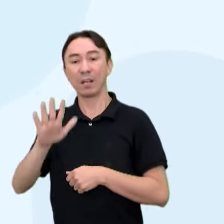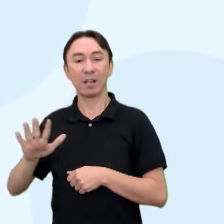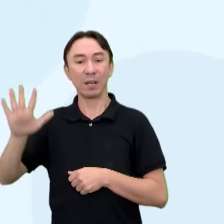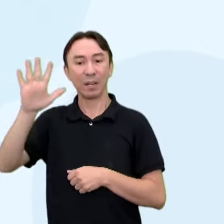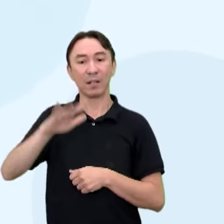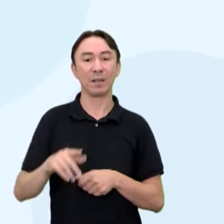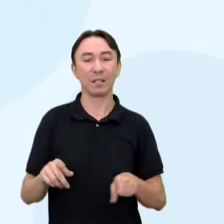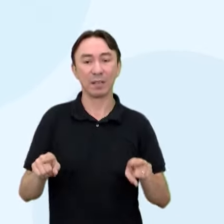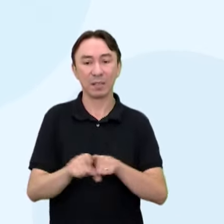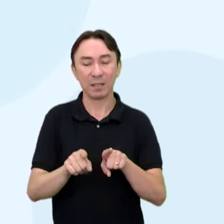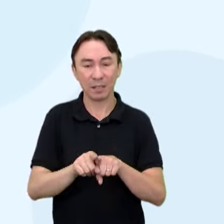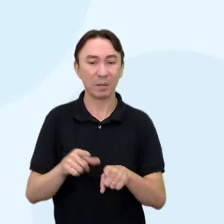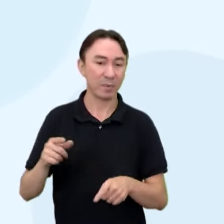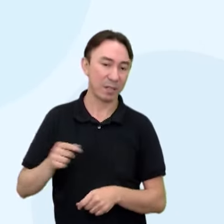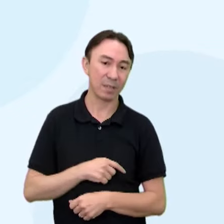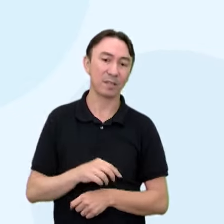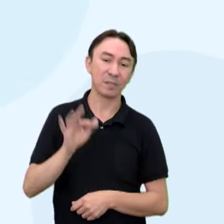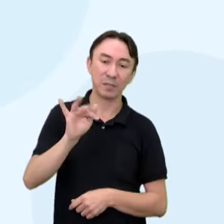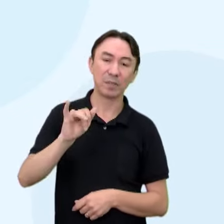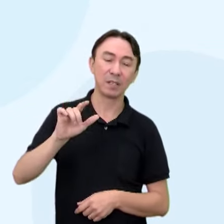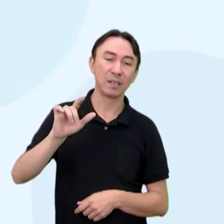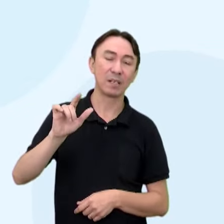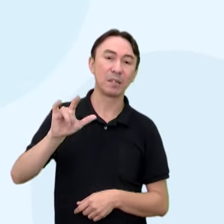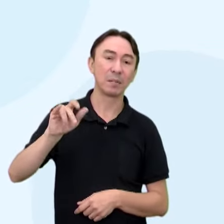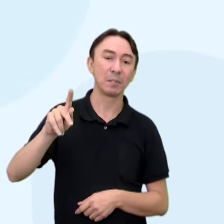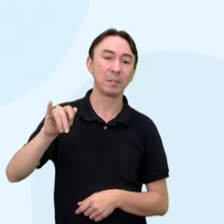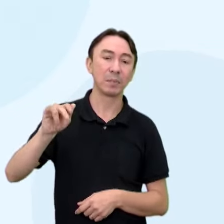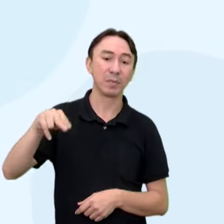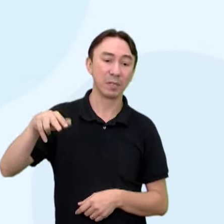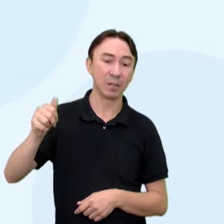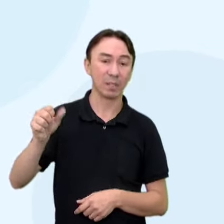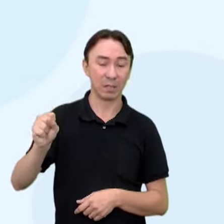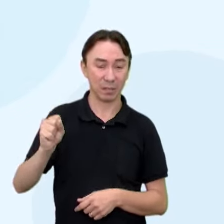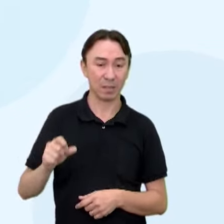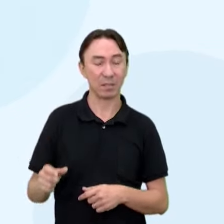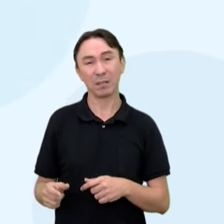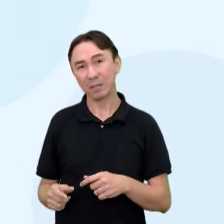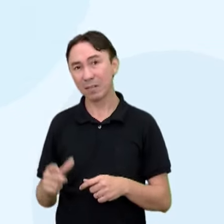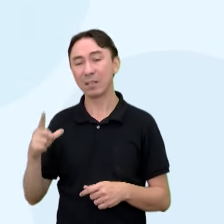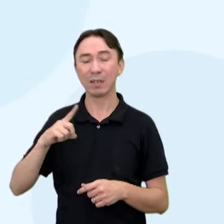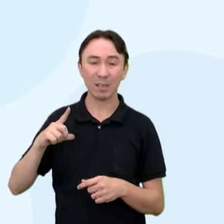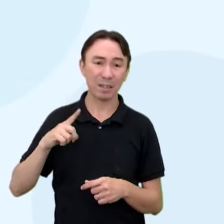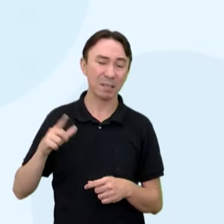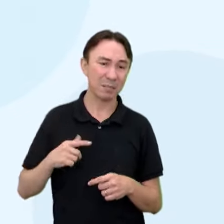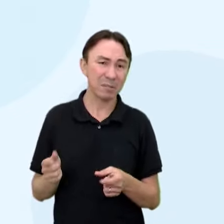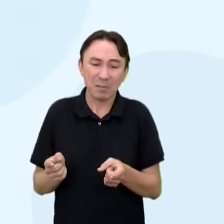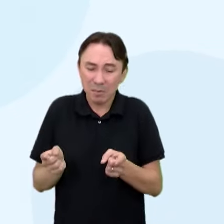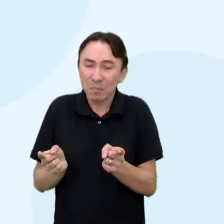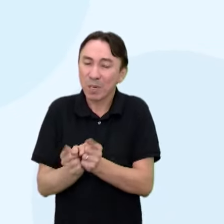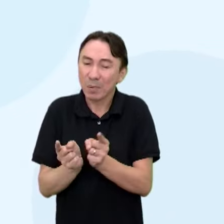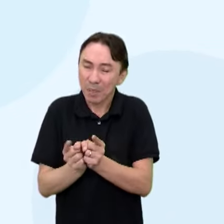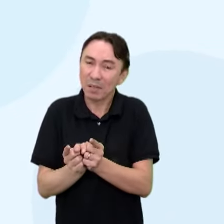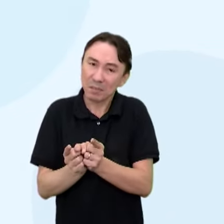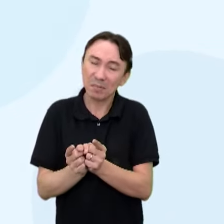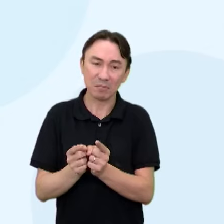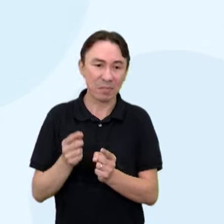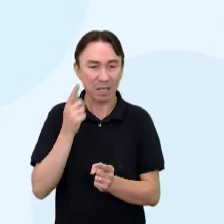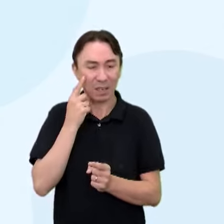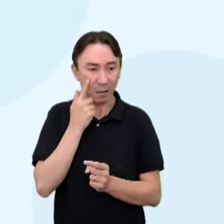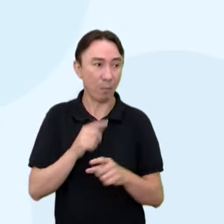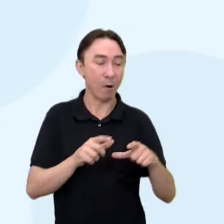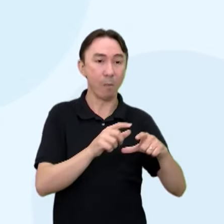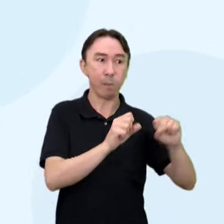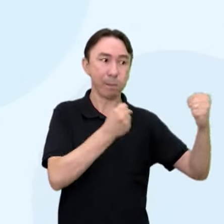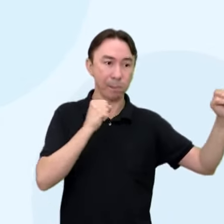placa das Filipinas, né? São placas aí, né, que tem aí médio e pequeno porte em relação às outras placas,